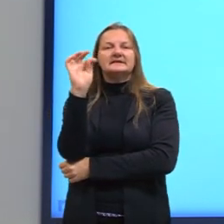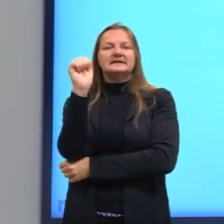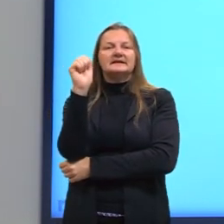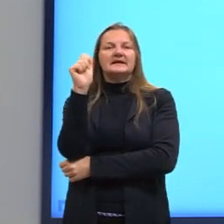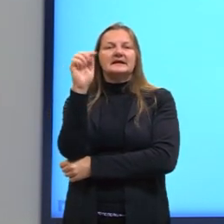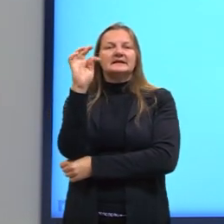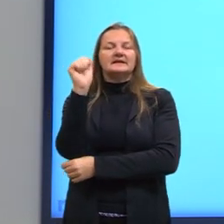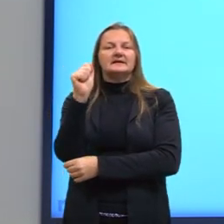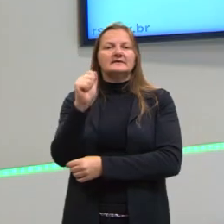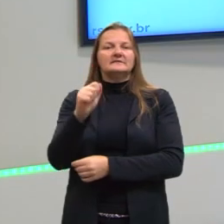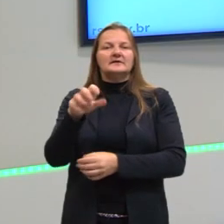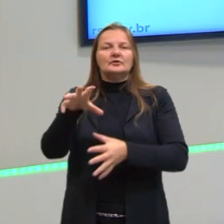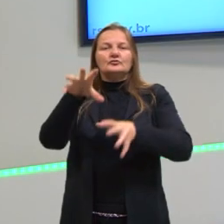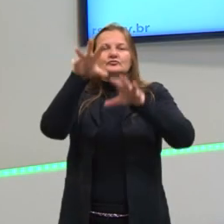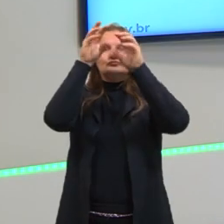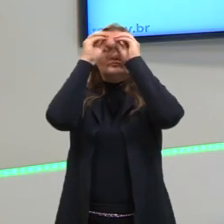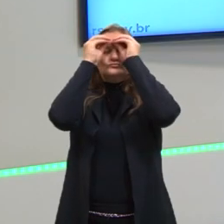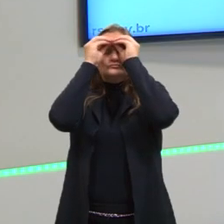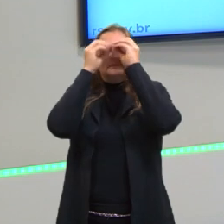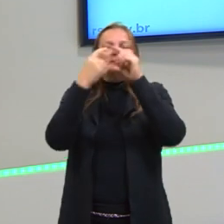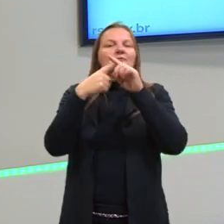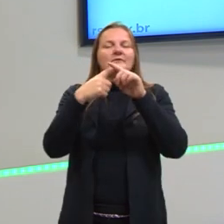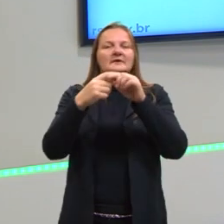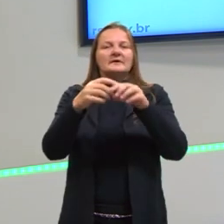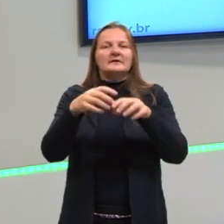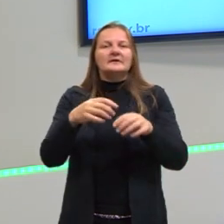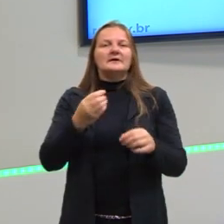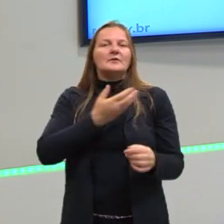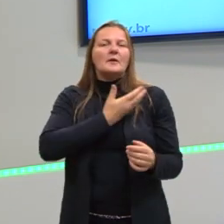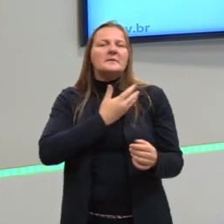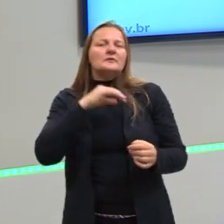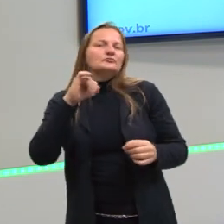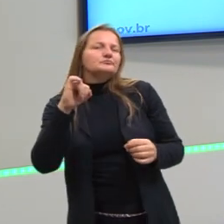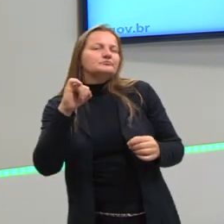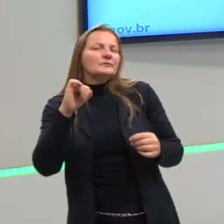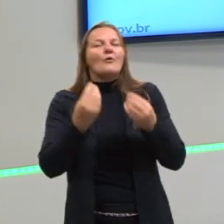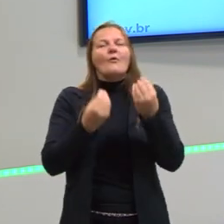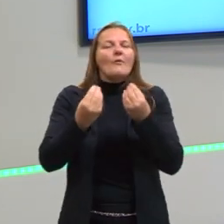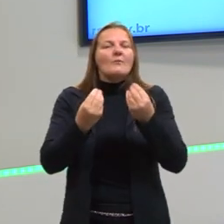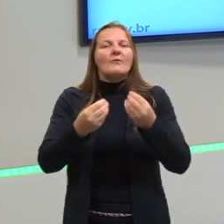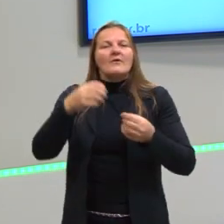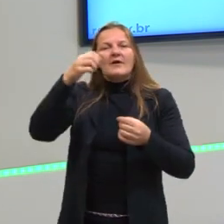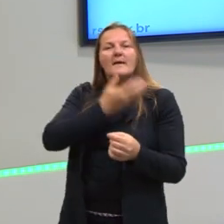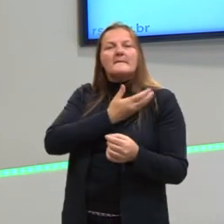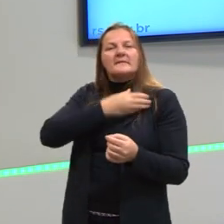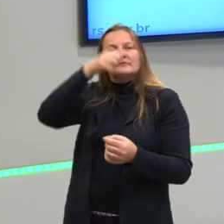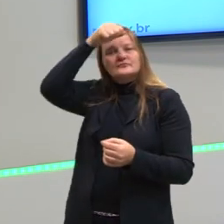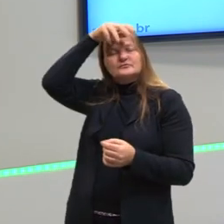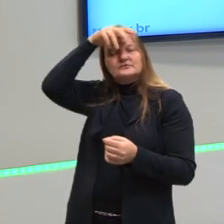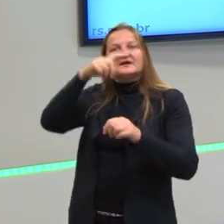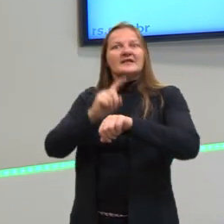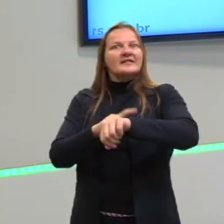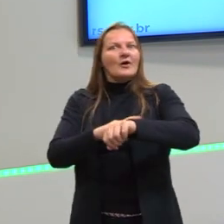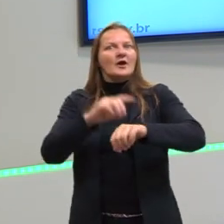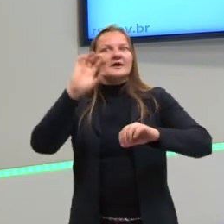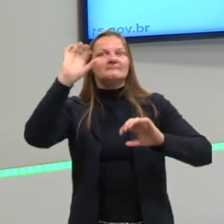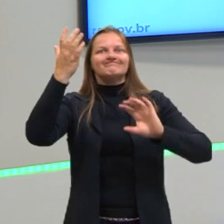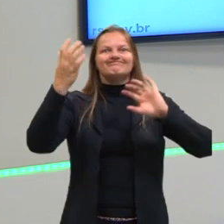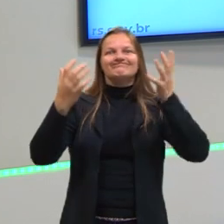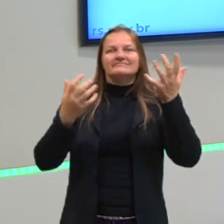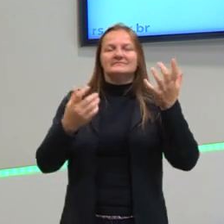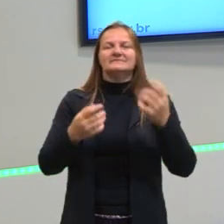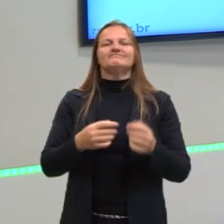devo agir assim porque assim eu correto Mas eu sou amigo da Lucinéia Eu sou amigo da Suzana e na hora de tomar